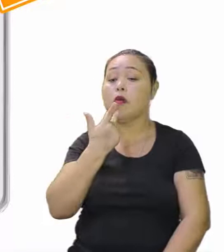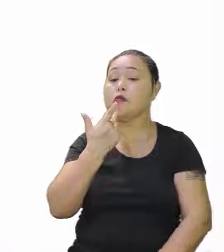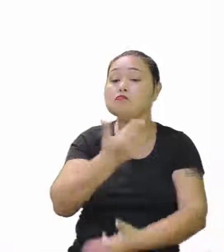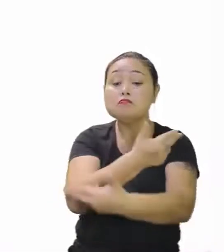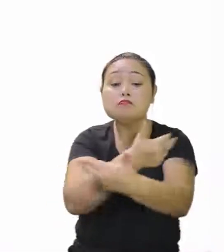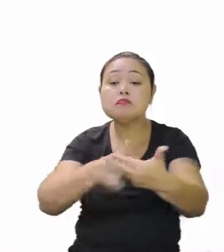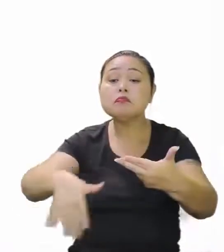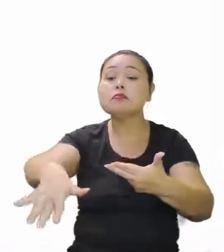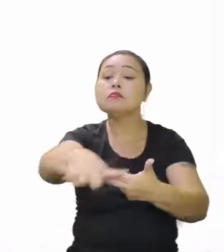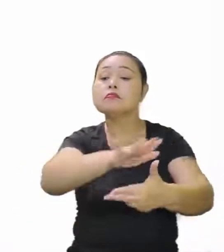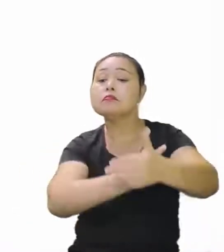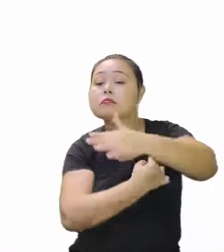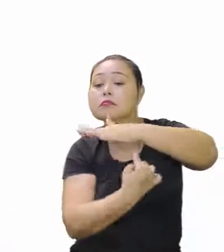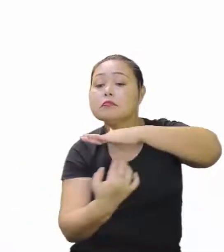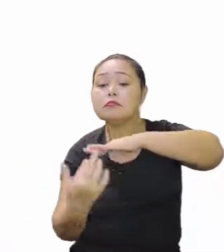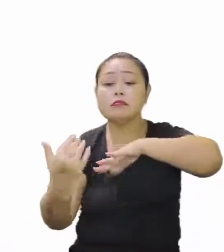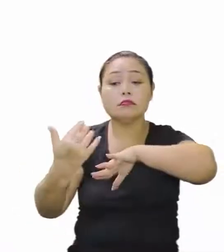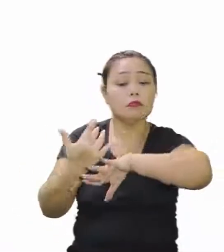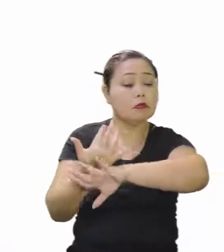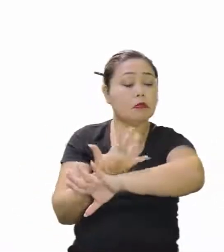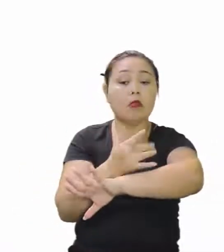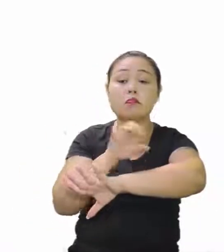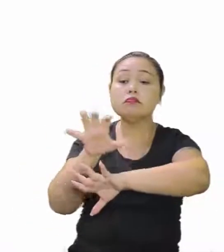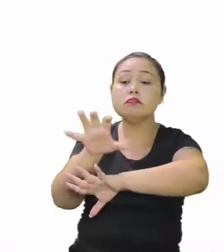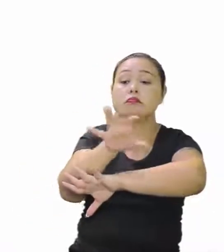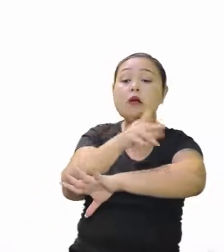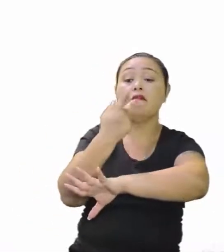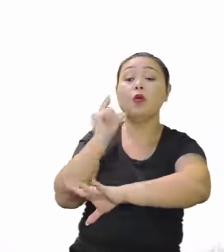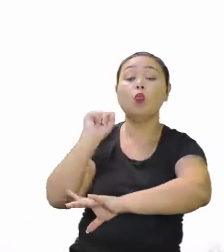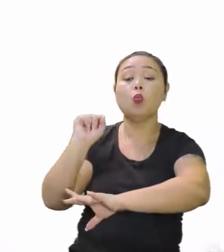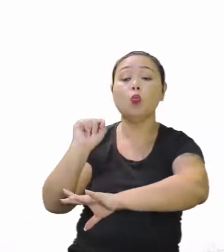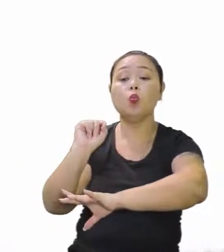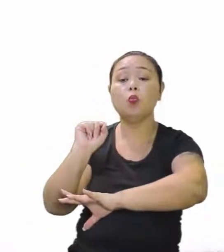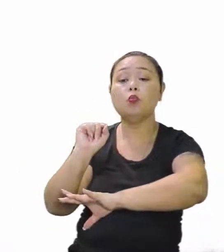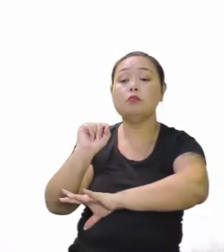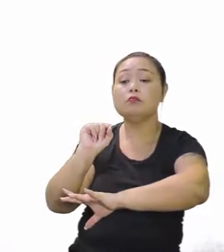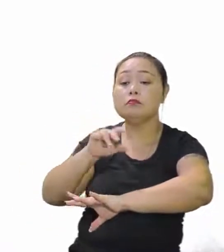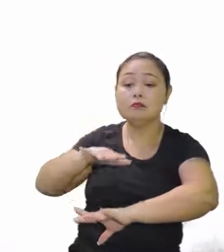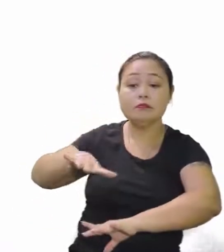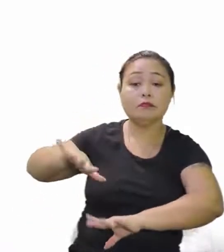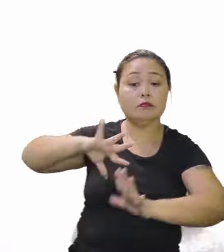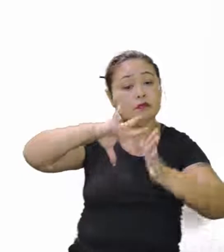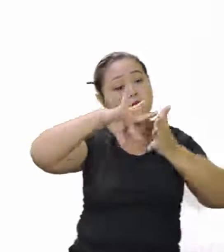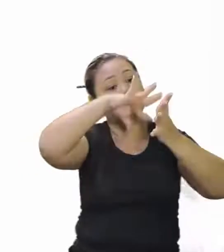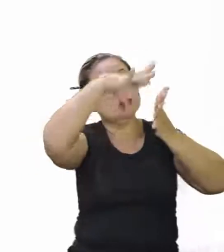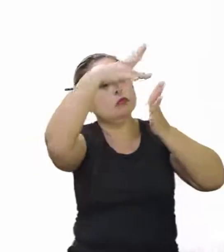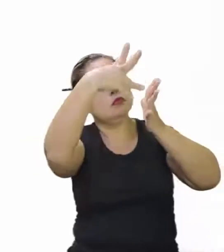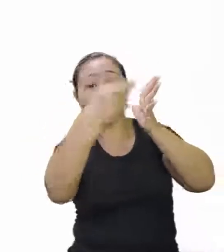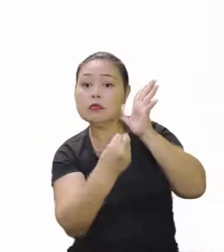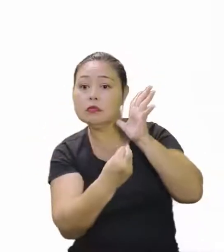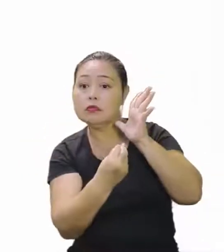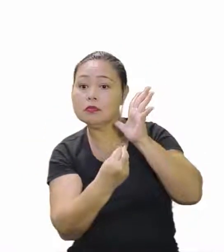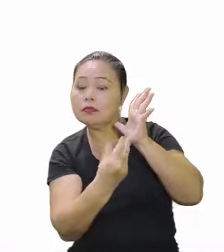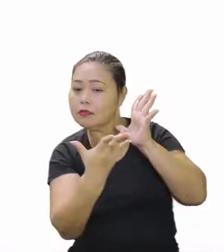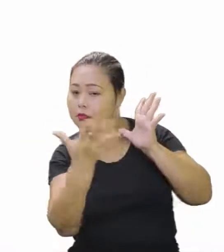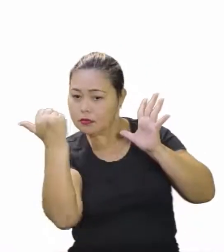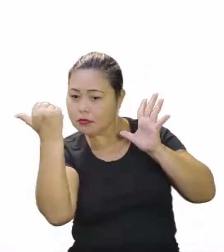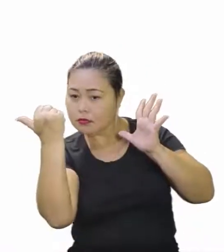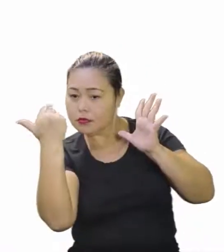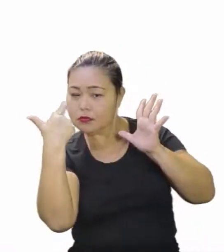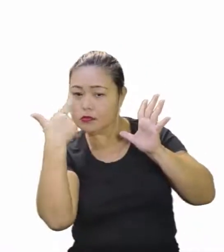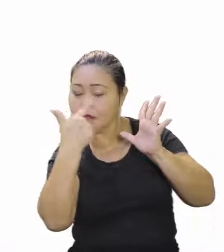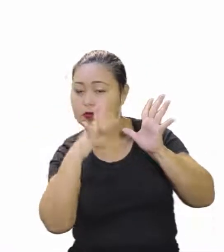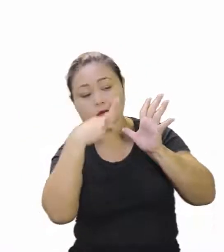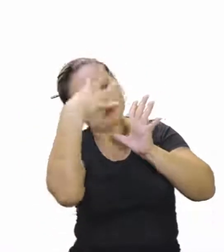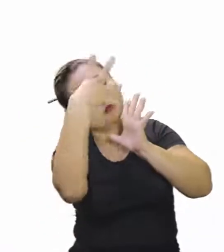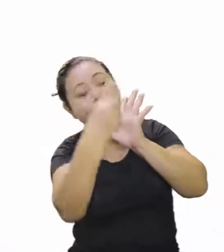meio ambiente, nós estamos falando de quê? Da Amazônia. Vem comigo. Quando